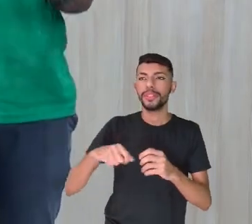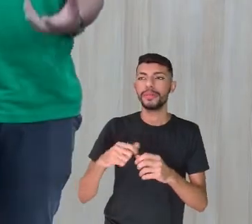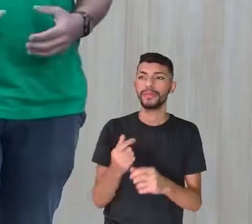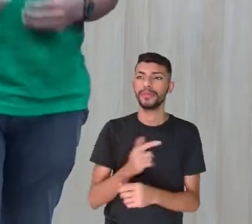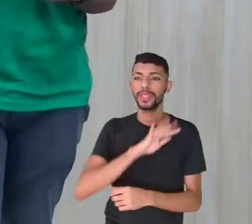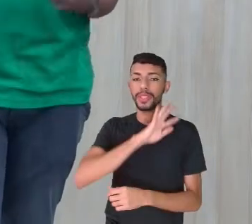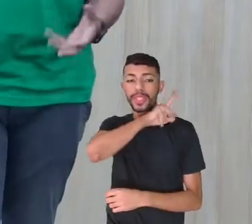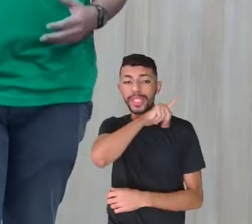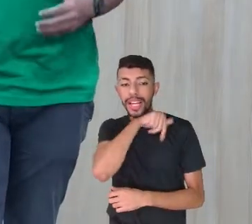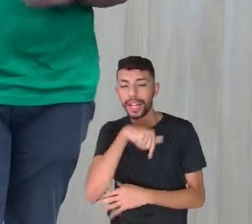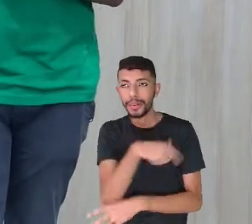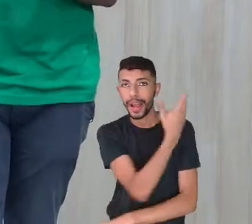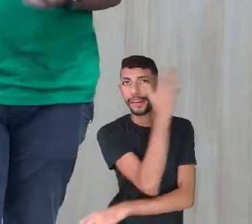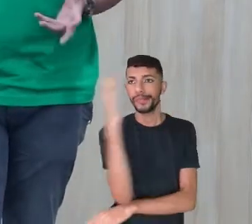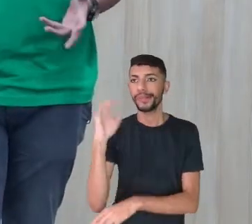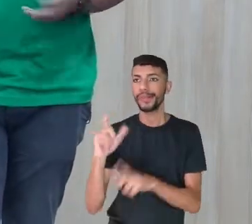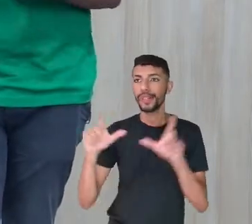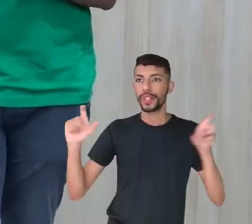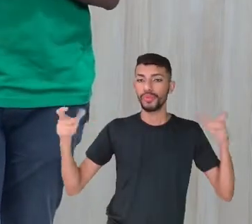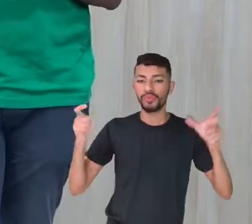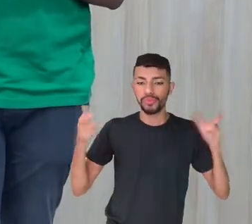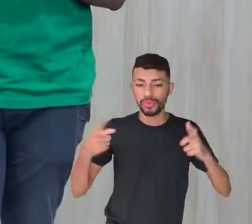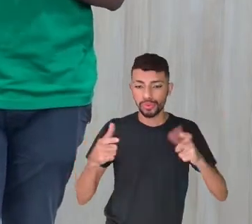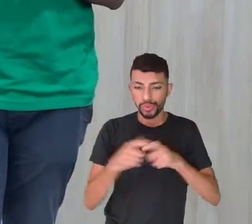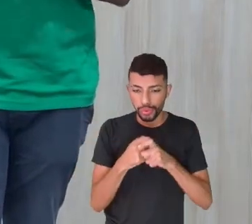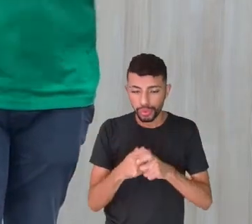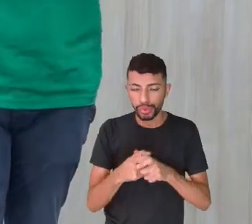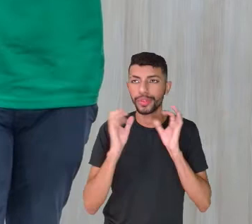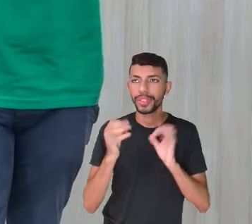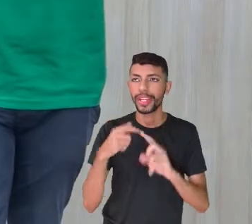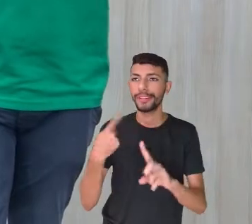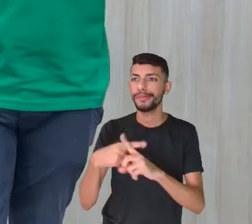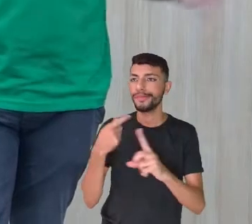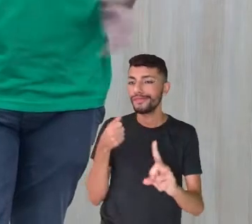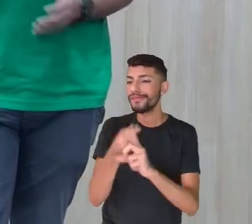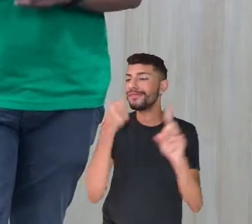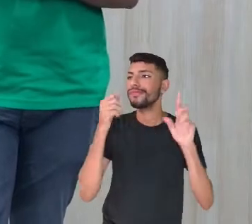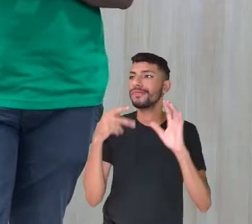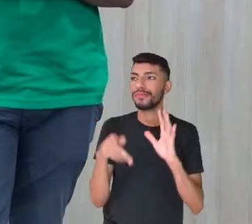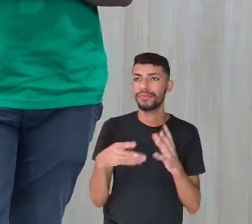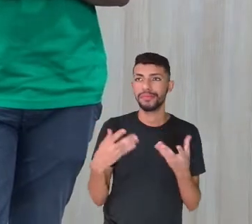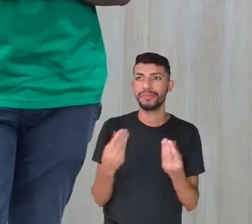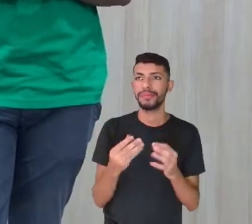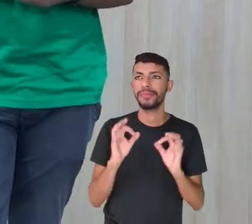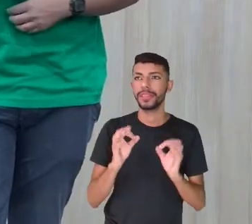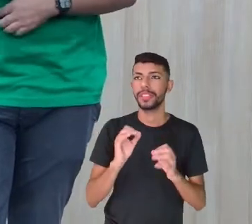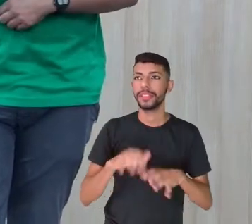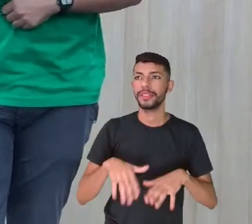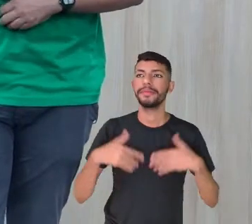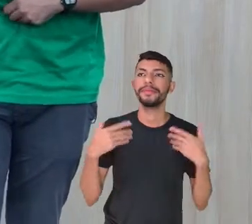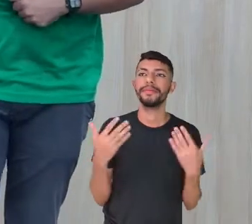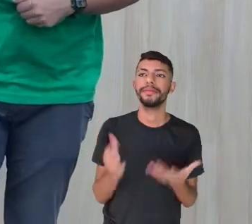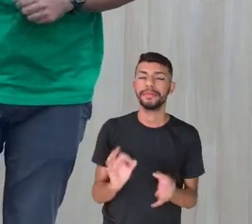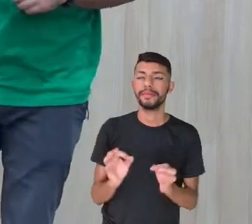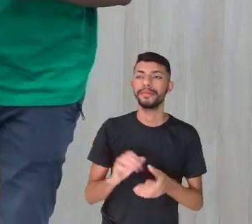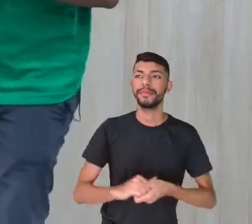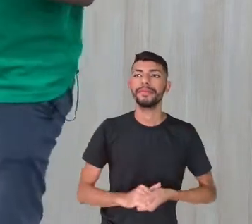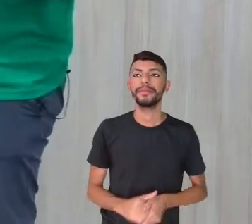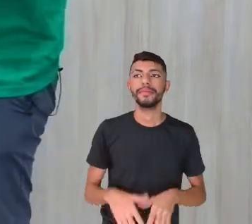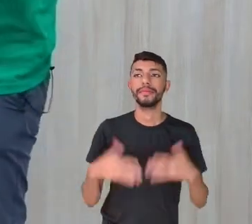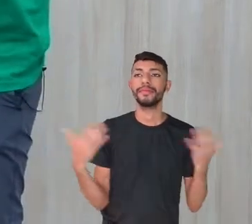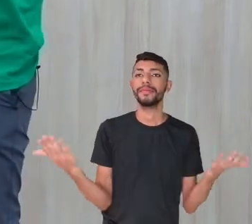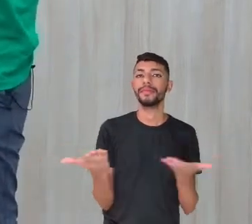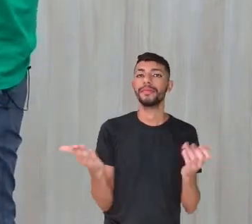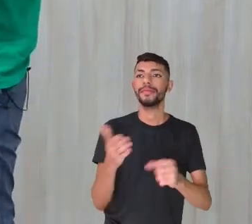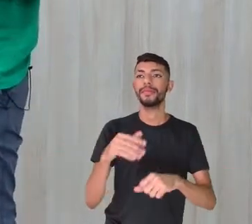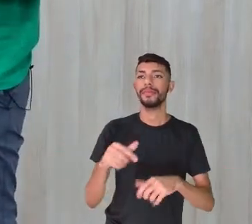e fauna, porque você vê que é uma atividade que ela vai gerar um impacto de área muito grande. Ó,